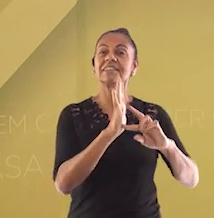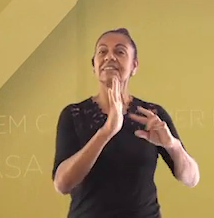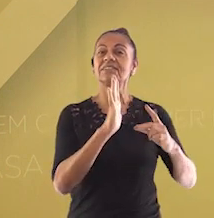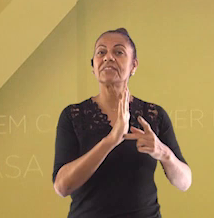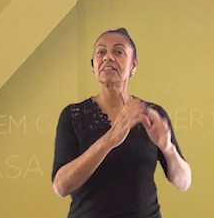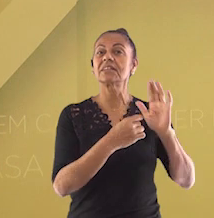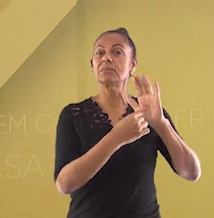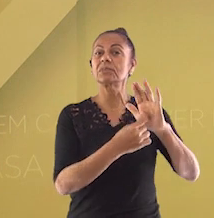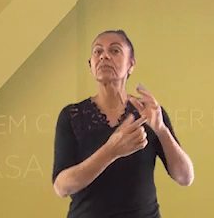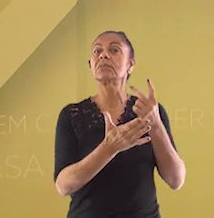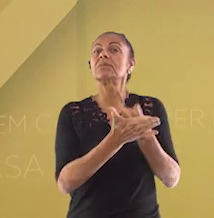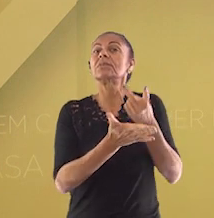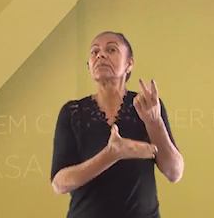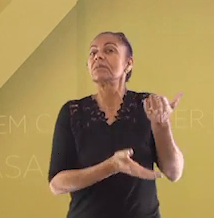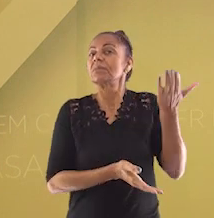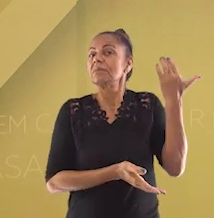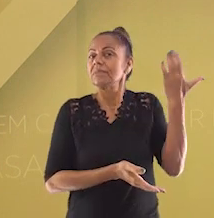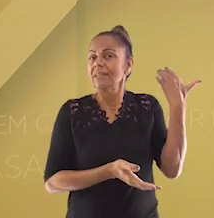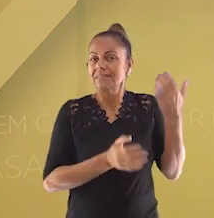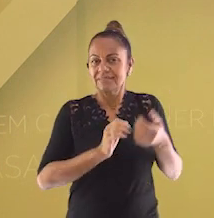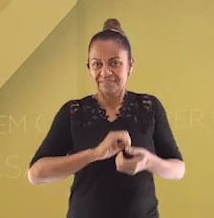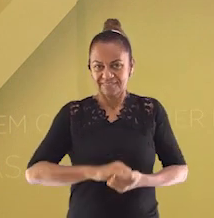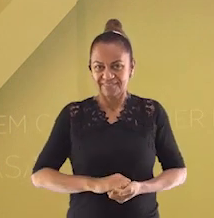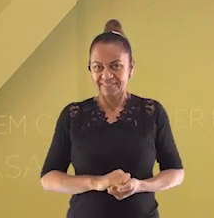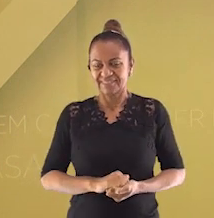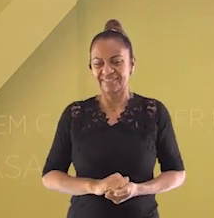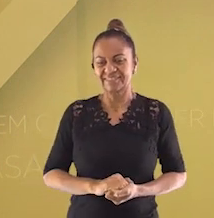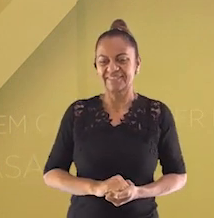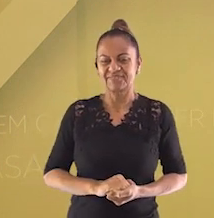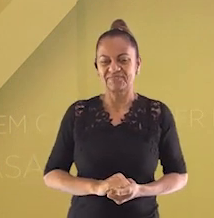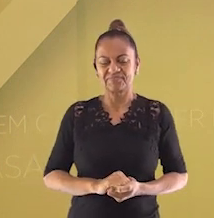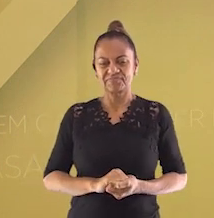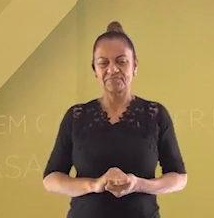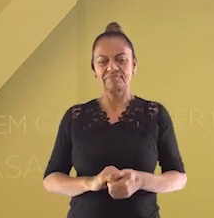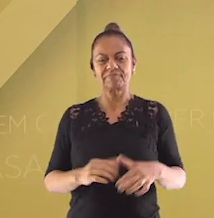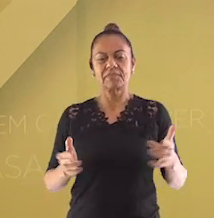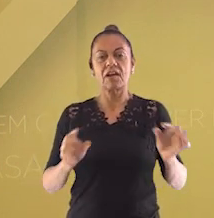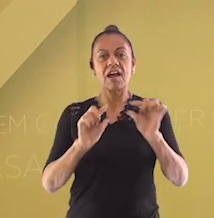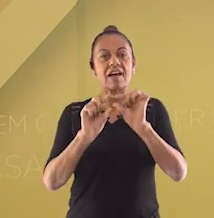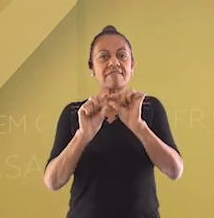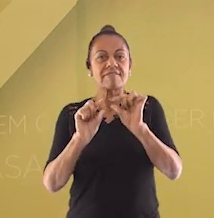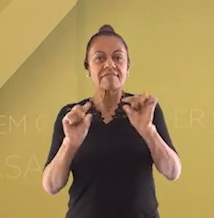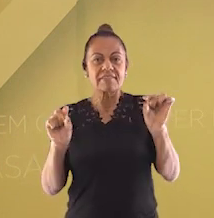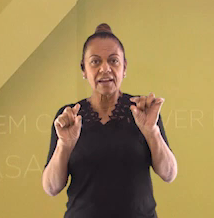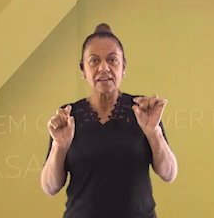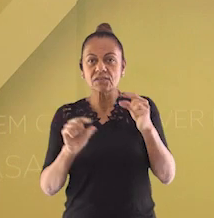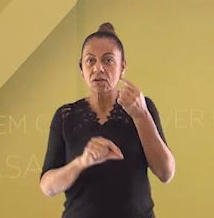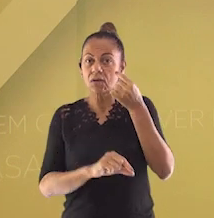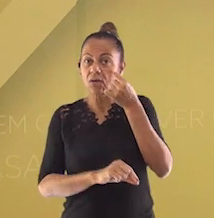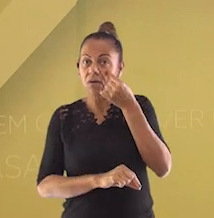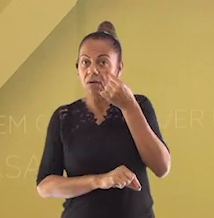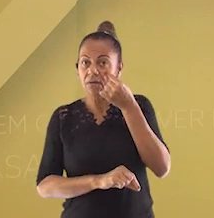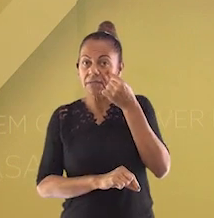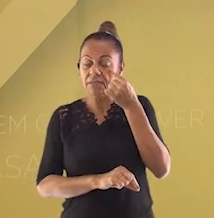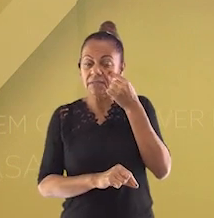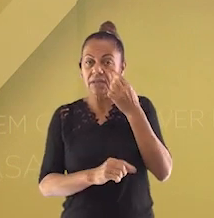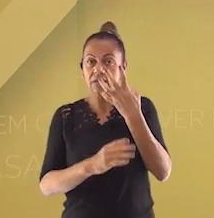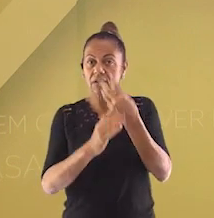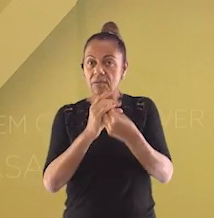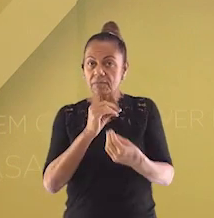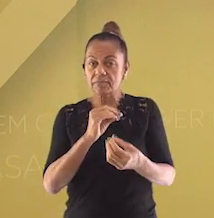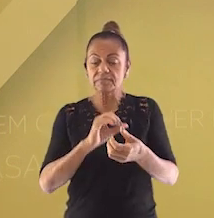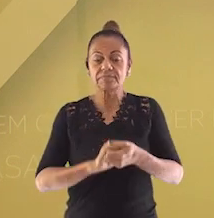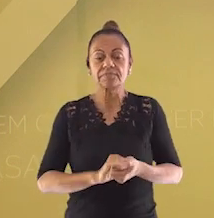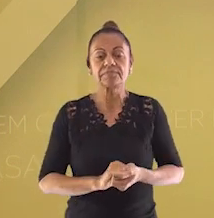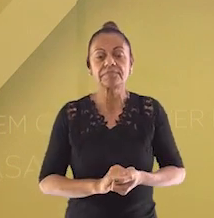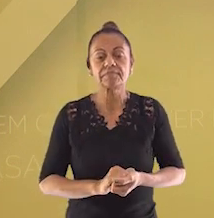e adicione e D no final fácil não é mas existem outras regrinhas que vamos ver já já vamos